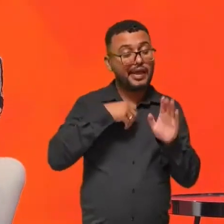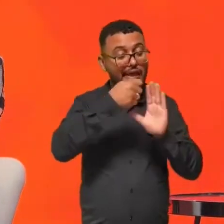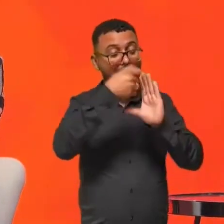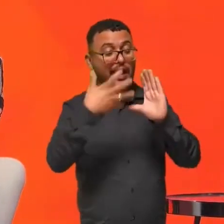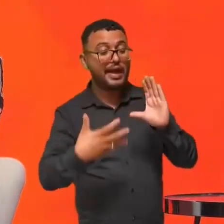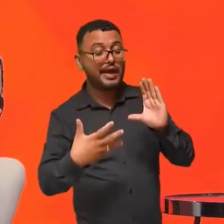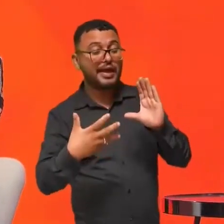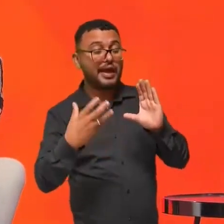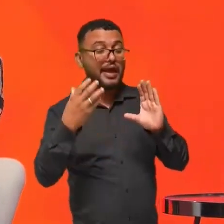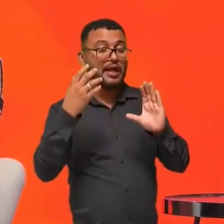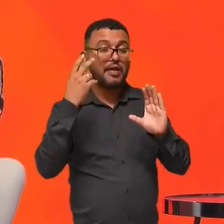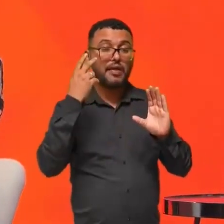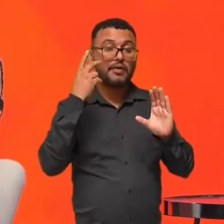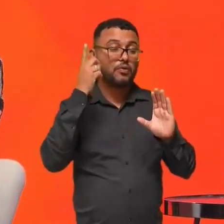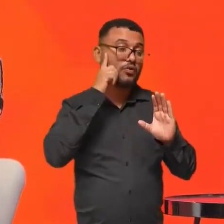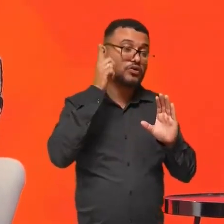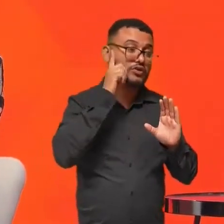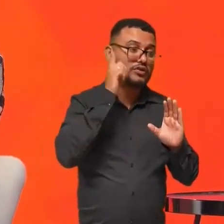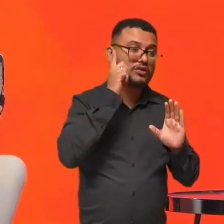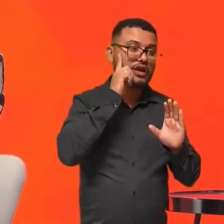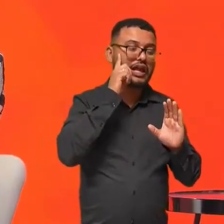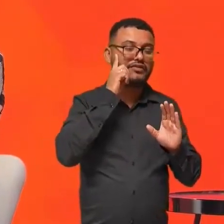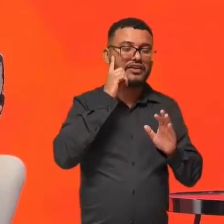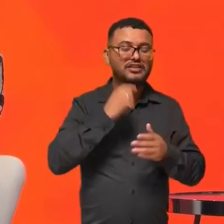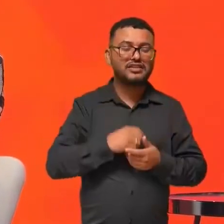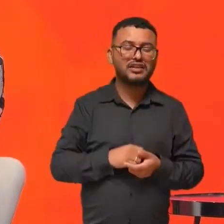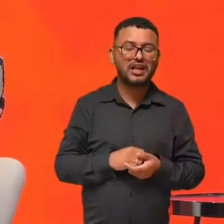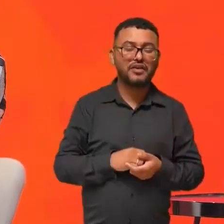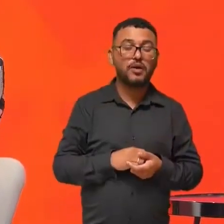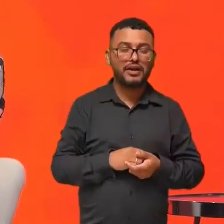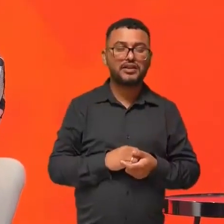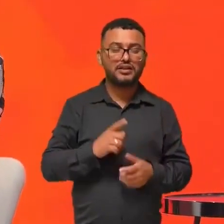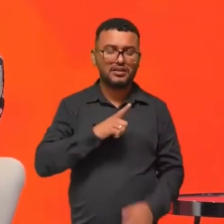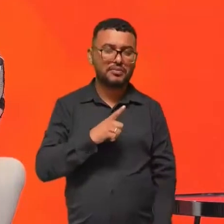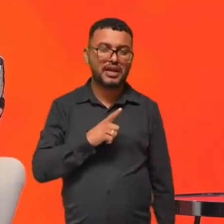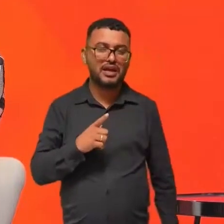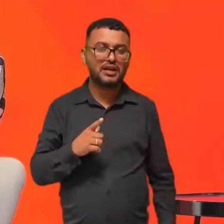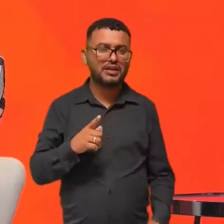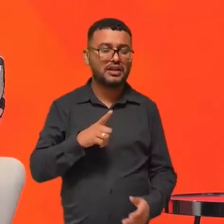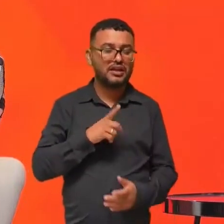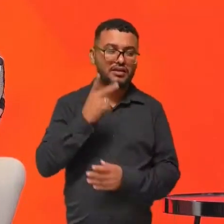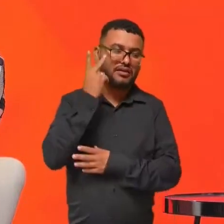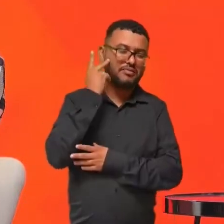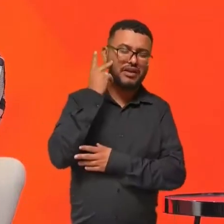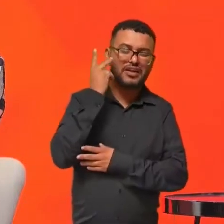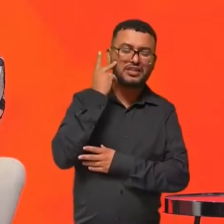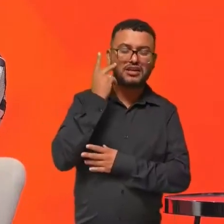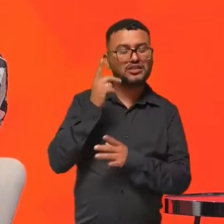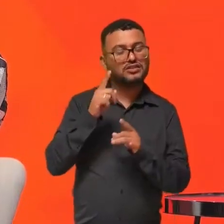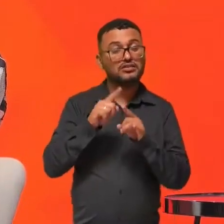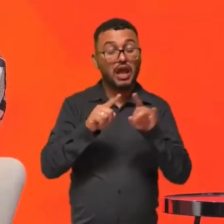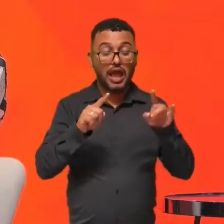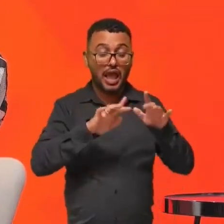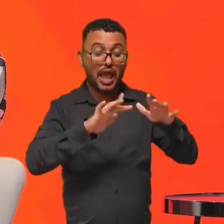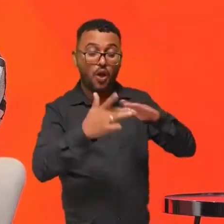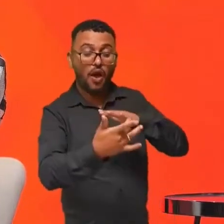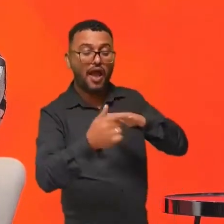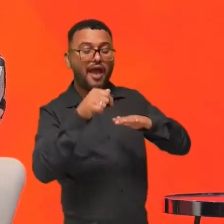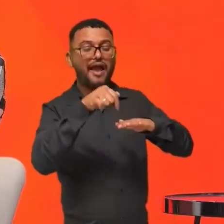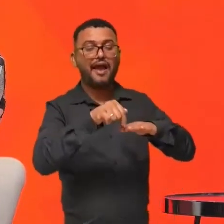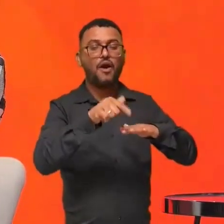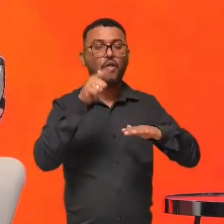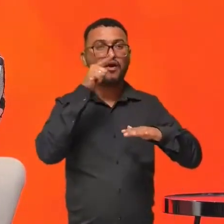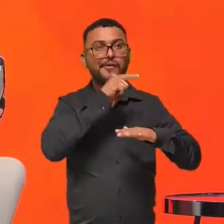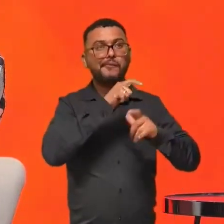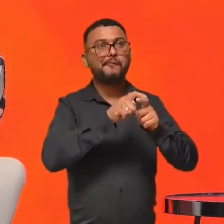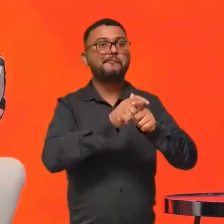dia a dia e estar mais próximo, comentando, inclusive, temas comuns. Isso nas redes sociais tem tido um alcance maior, imagina em rádio e TV,